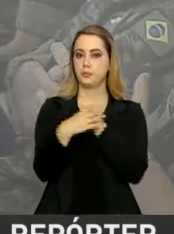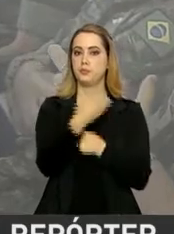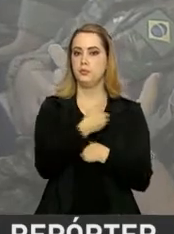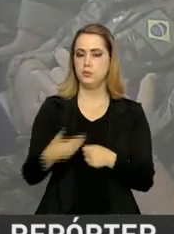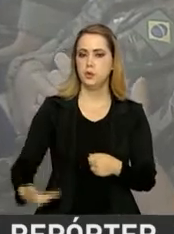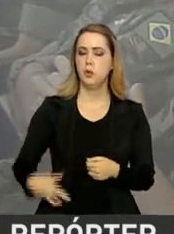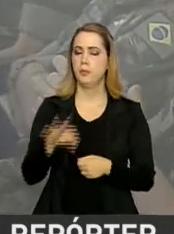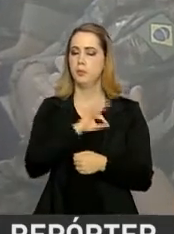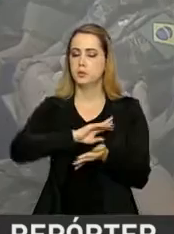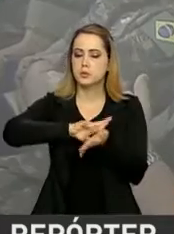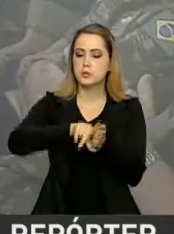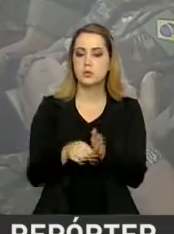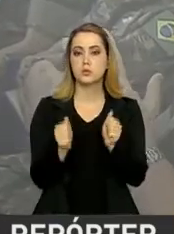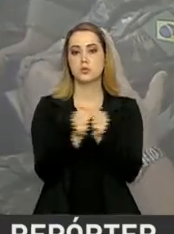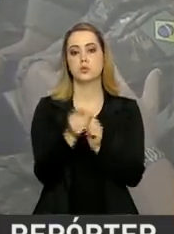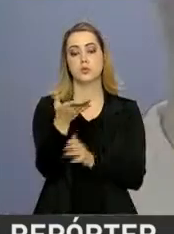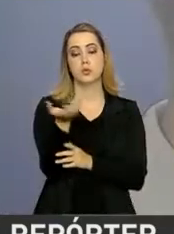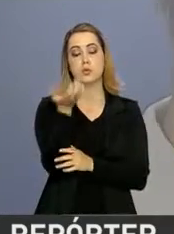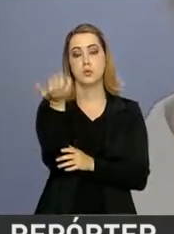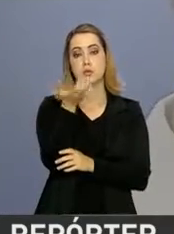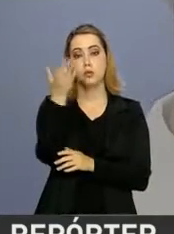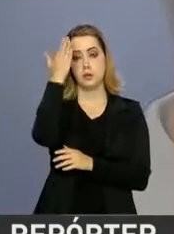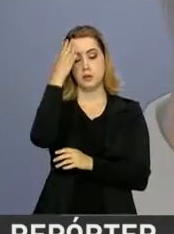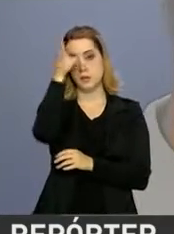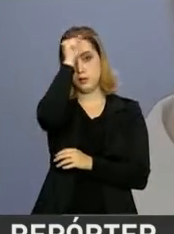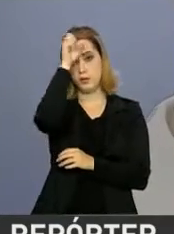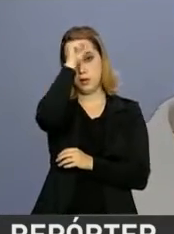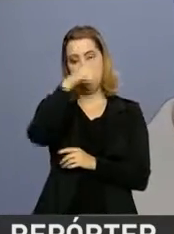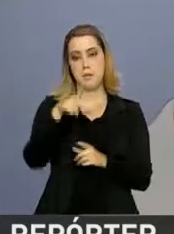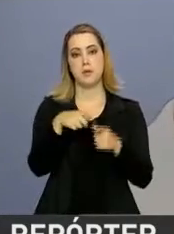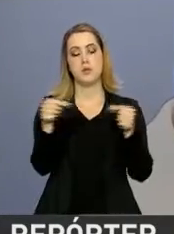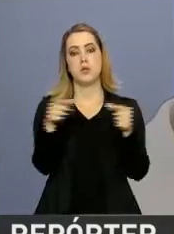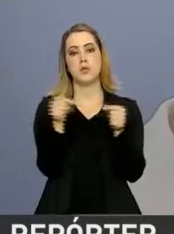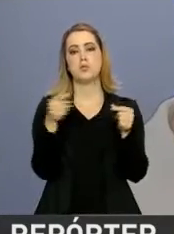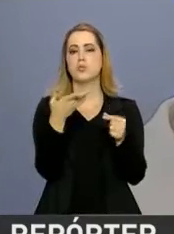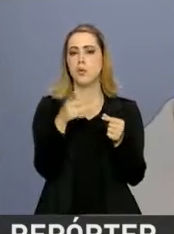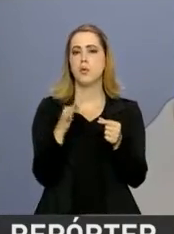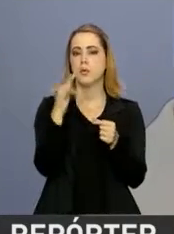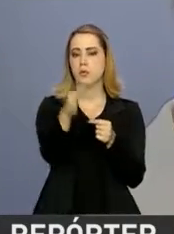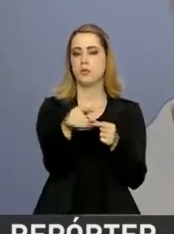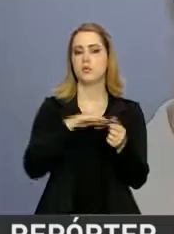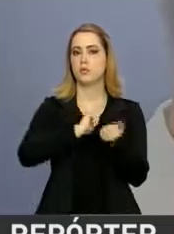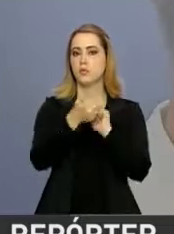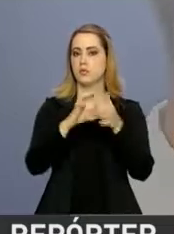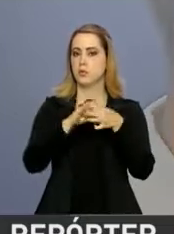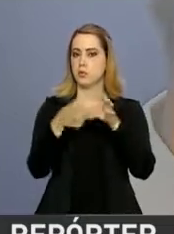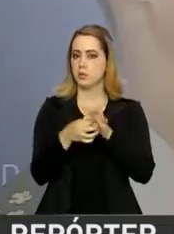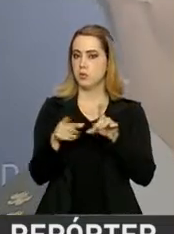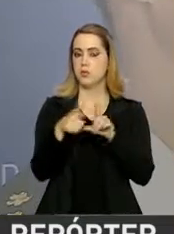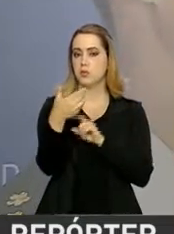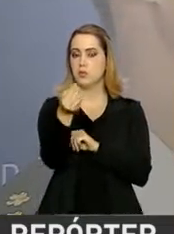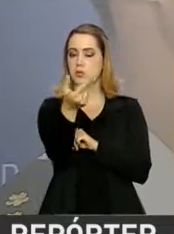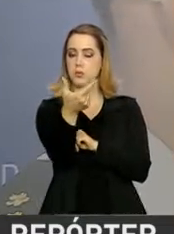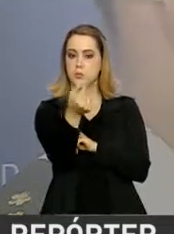já tem em segurança de grandes eventos é o Japão, o país sede das Olimpíadas e Paralimpíadas 2020.